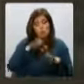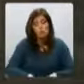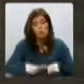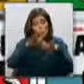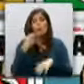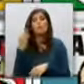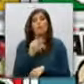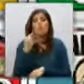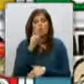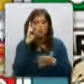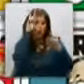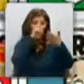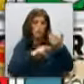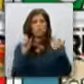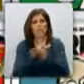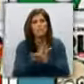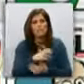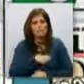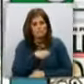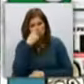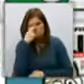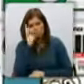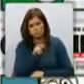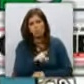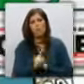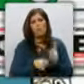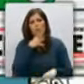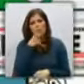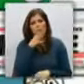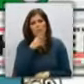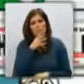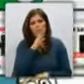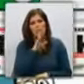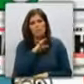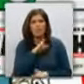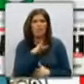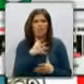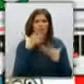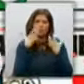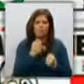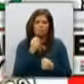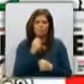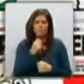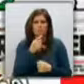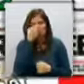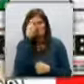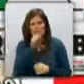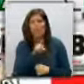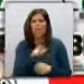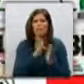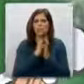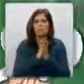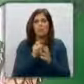para o Charlie Hebdo, sente-se incomodado com o que diz serem insultos à religião. Para nós, os